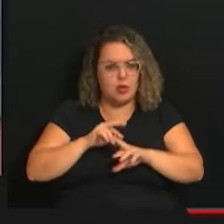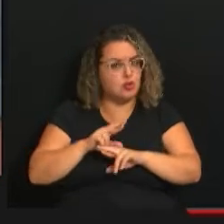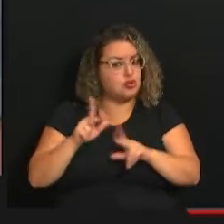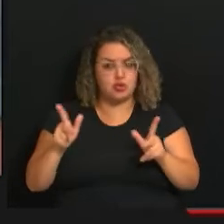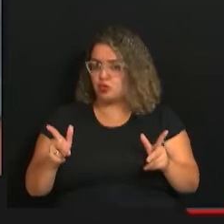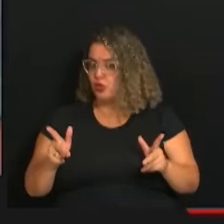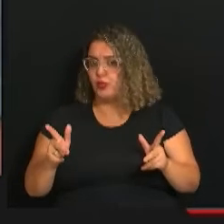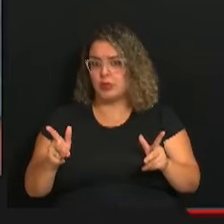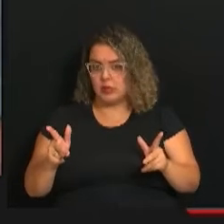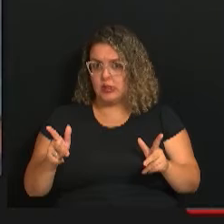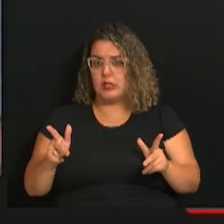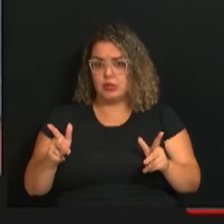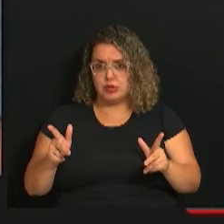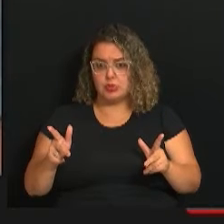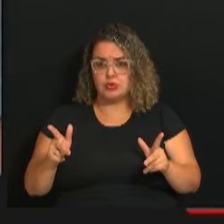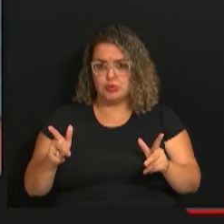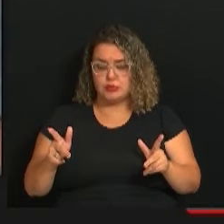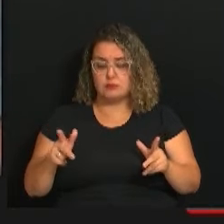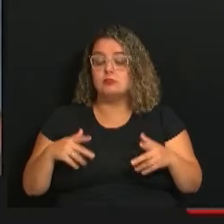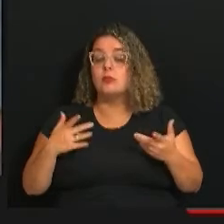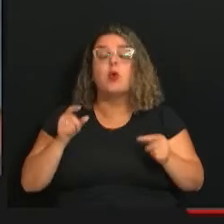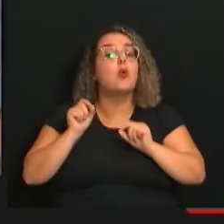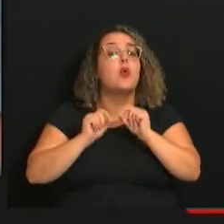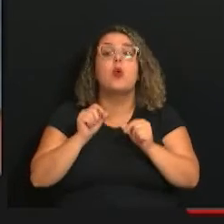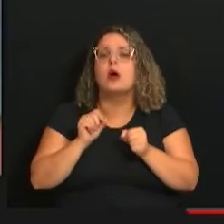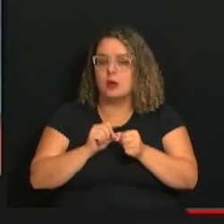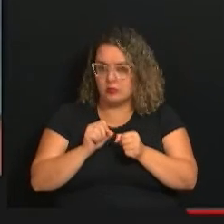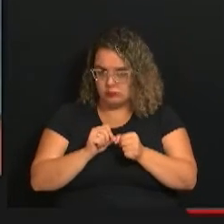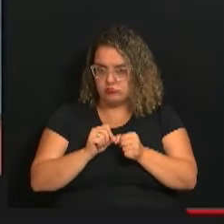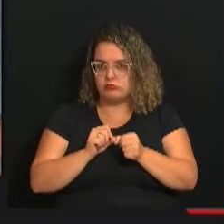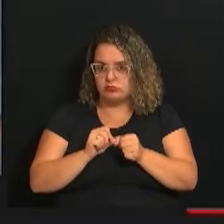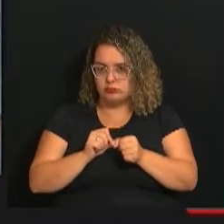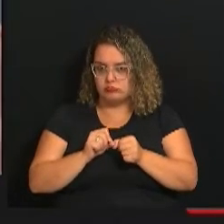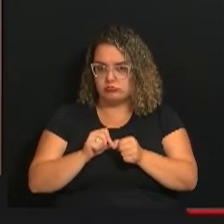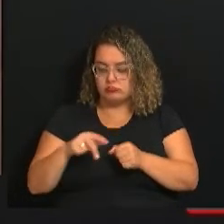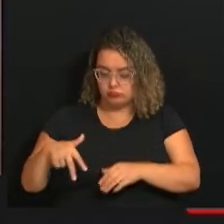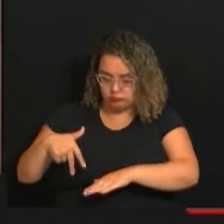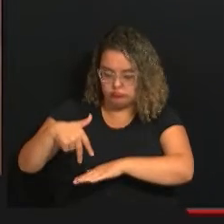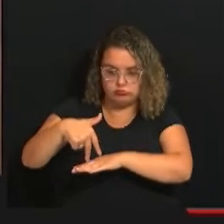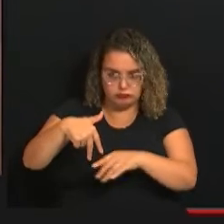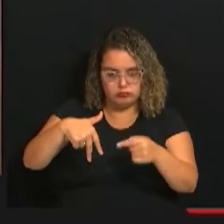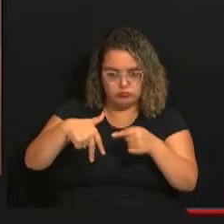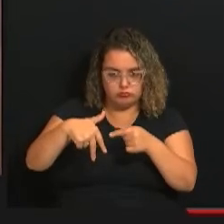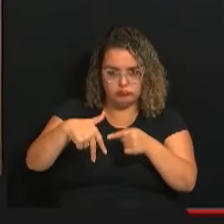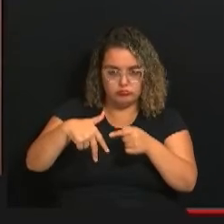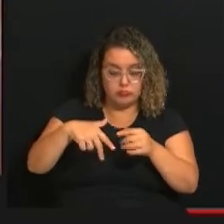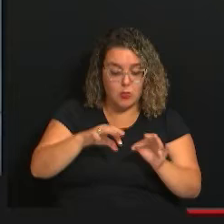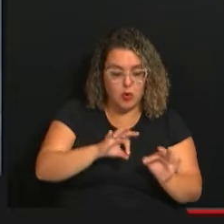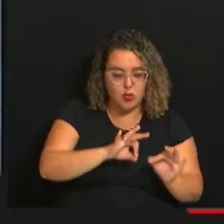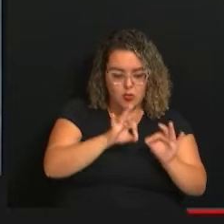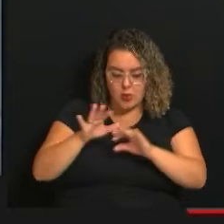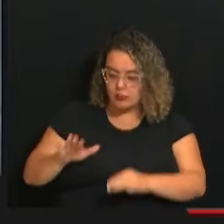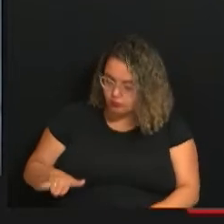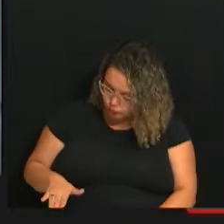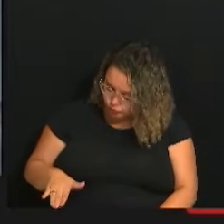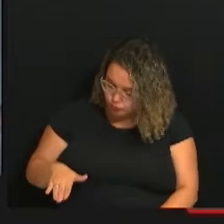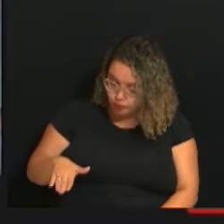personagem fictícia, eu dei a ela o nome de B, ponto, de bipolar,